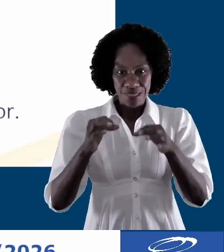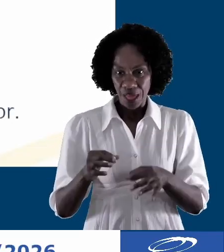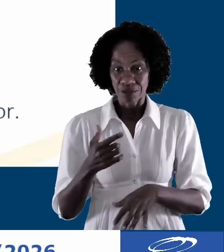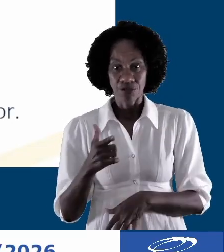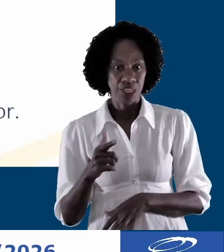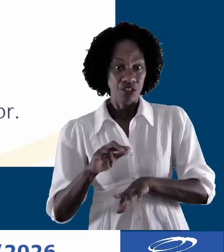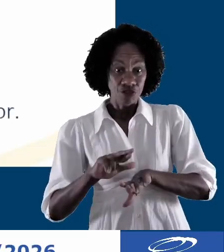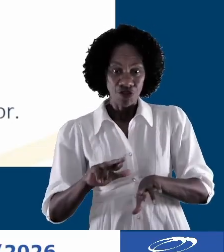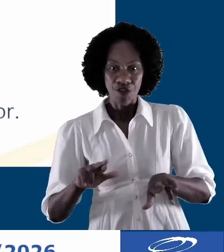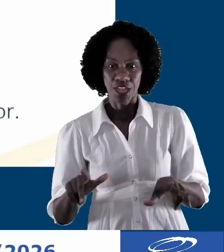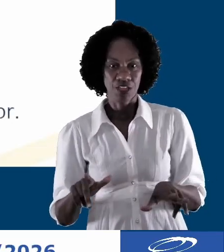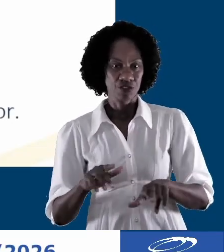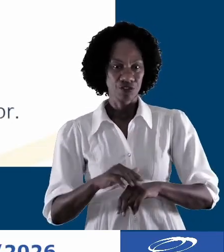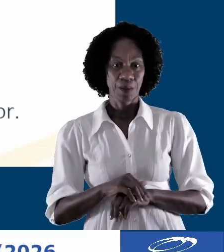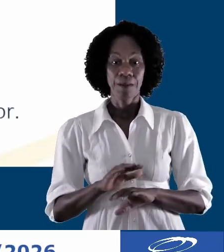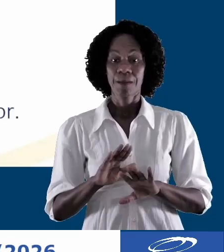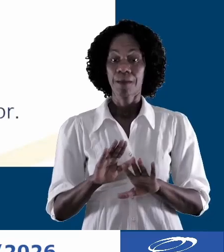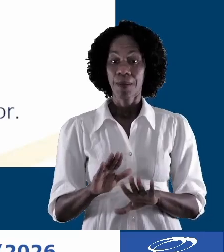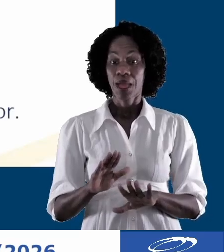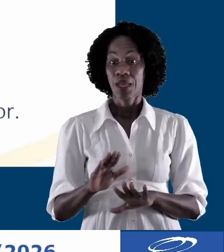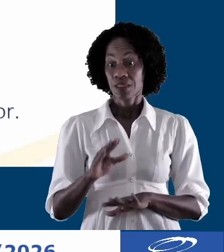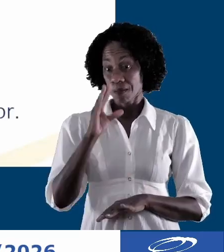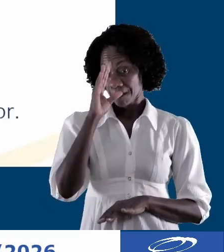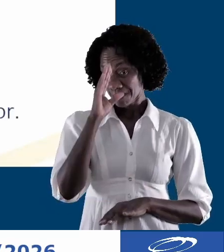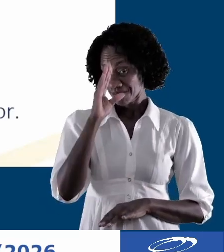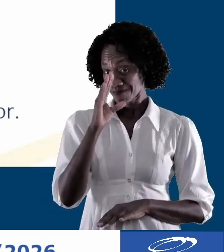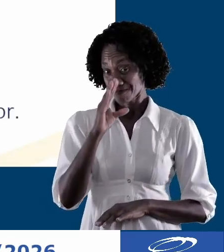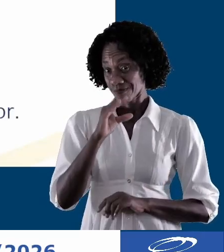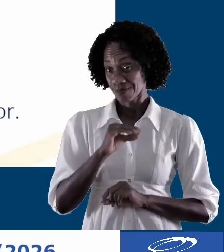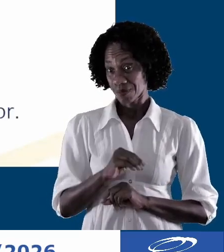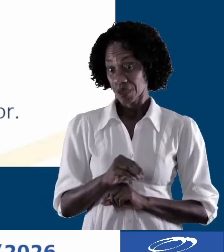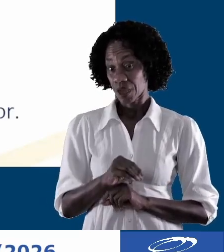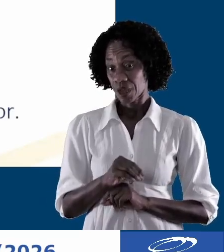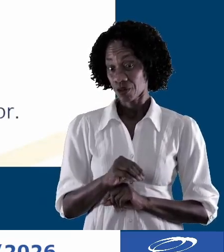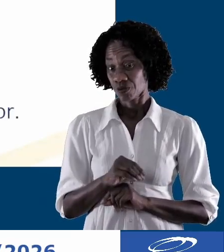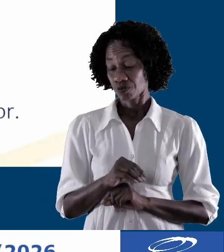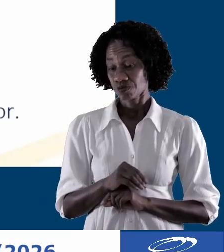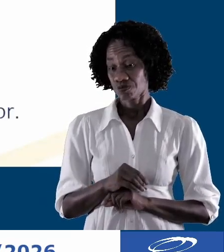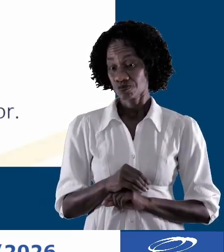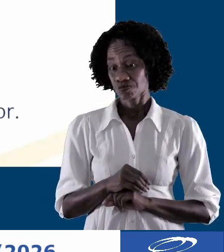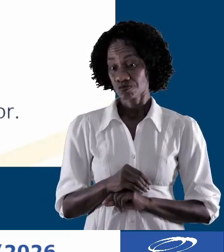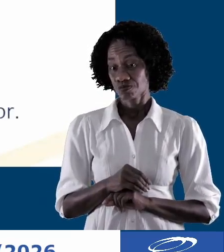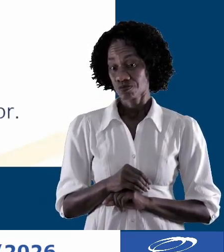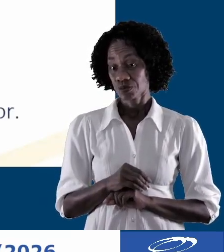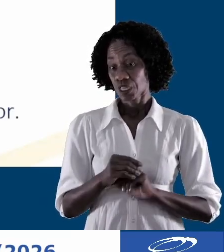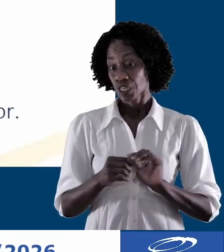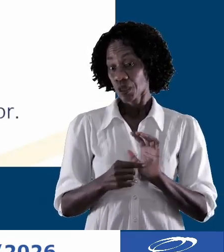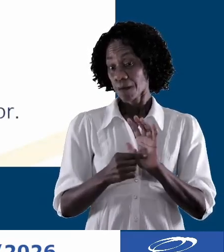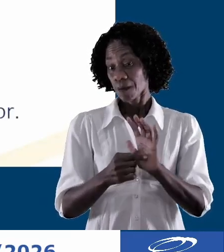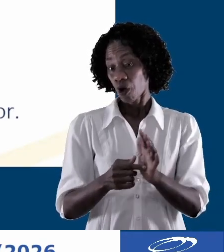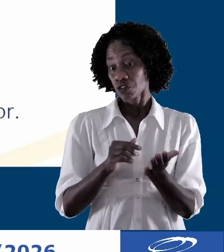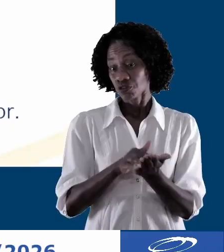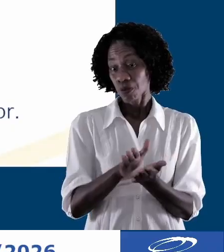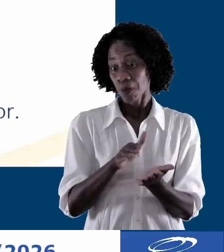mas o Raja Zekaran, que é a maior autoridade, o cirurgião de coluna que mais publica, que mais entende de tuberculose